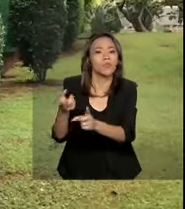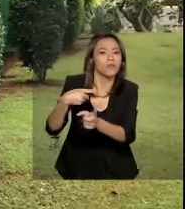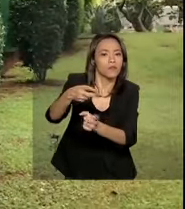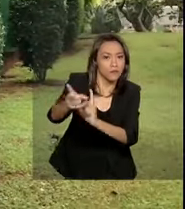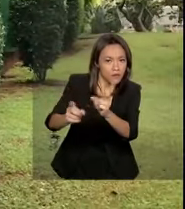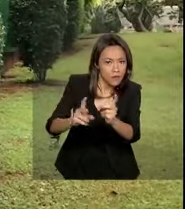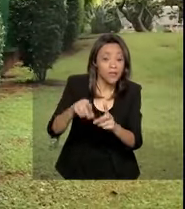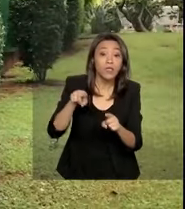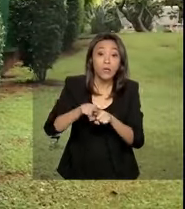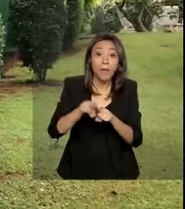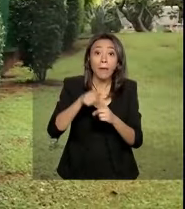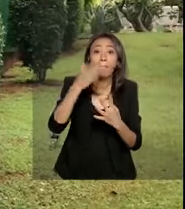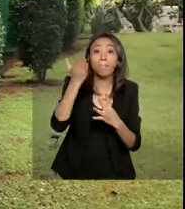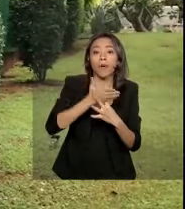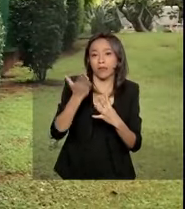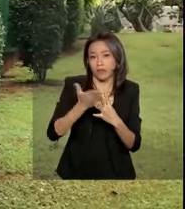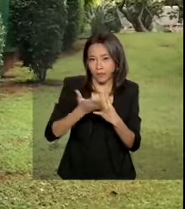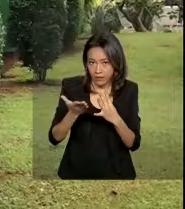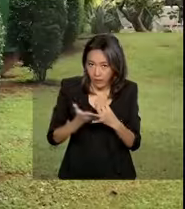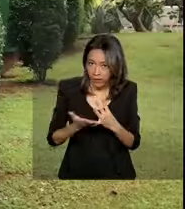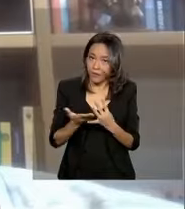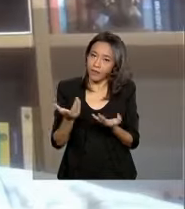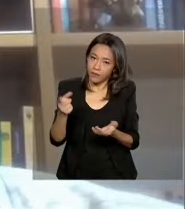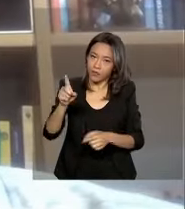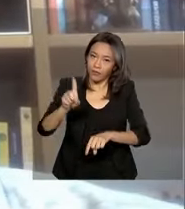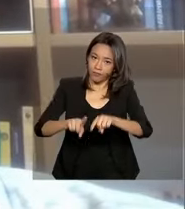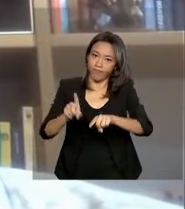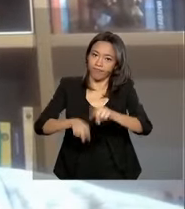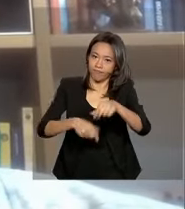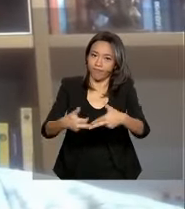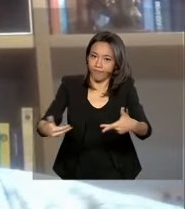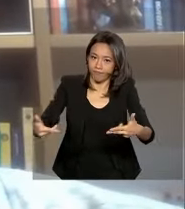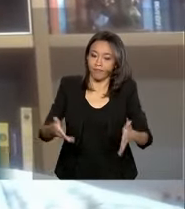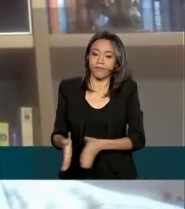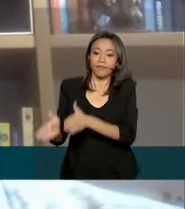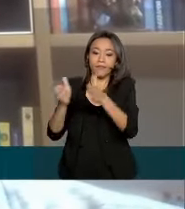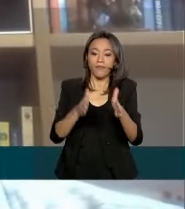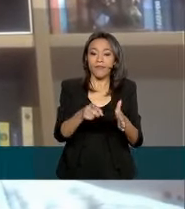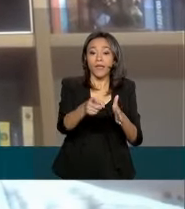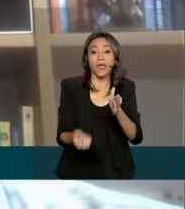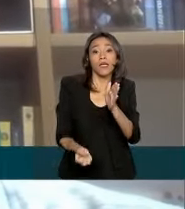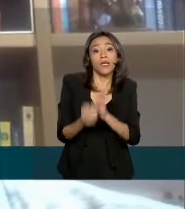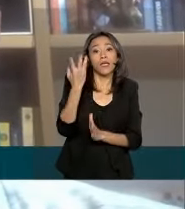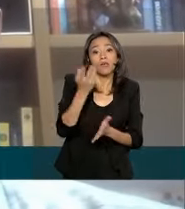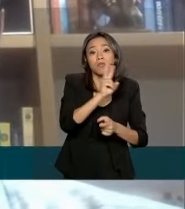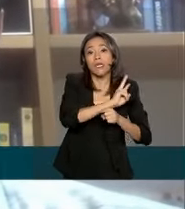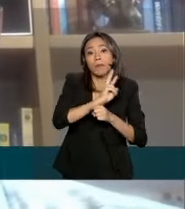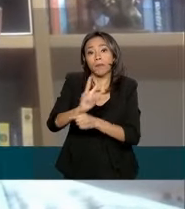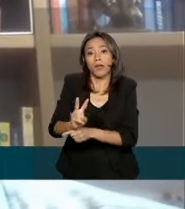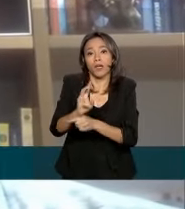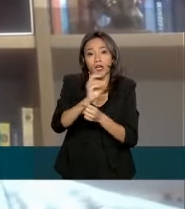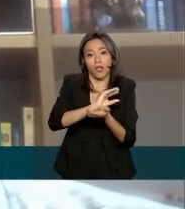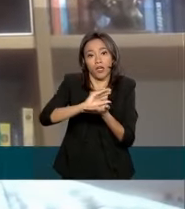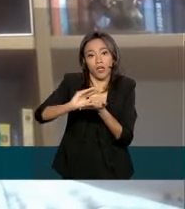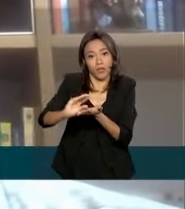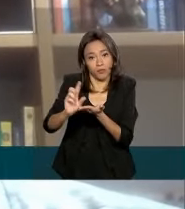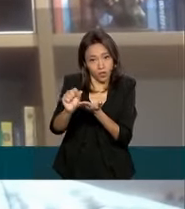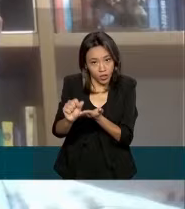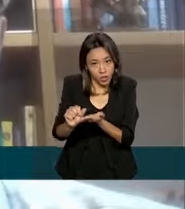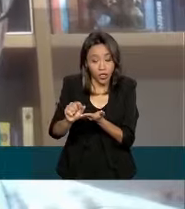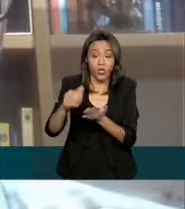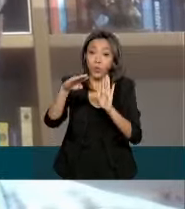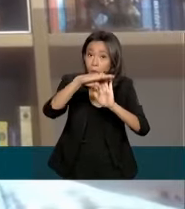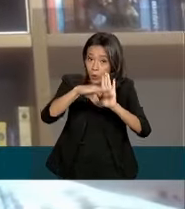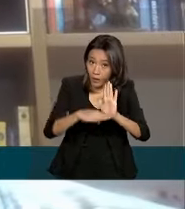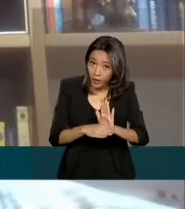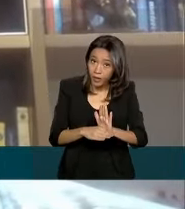prorrogou parcelas de financiamentos de produtos. Criamos também linhas de crédito emergencial para os agricultores familiares do Pronaf e dos